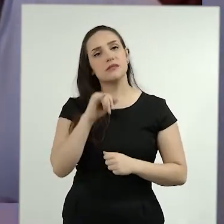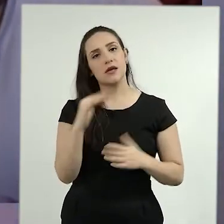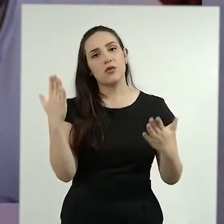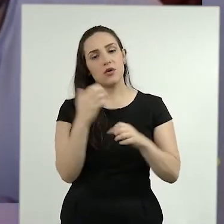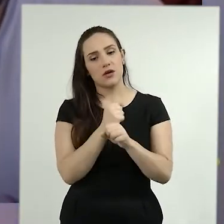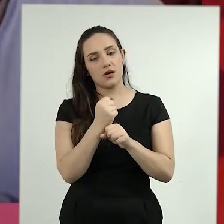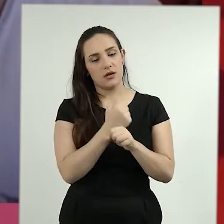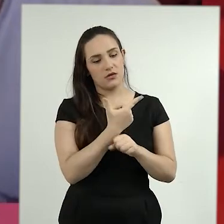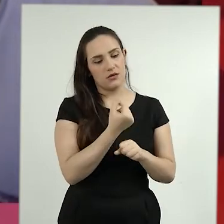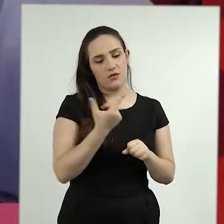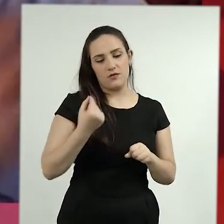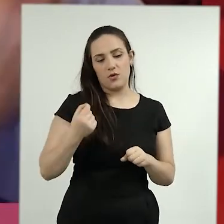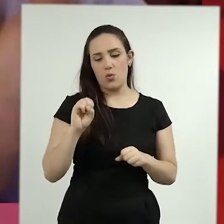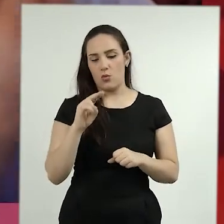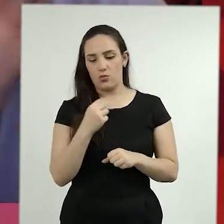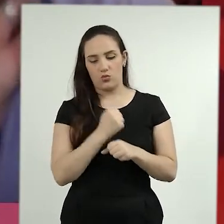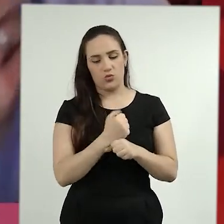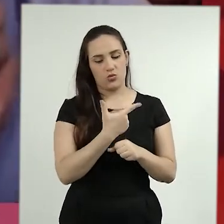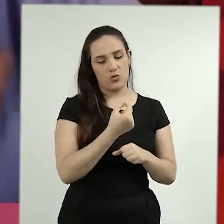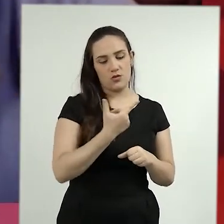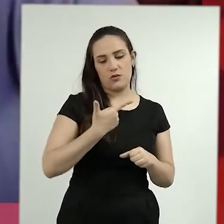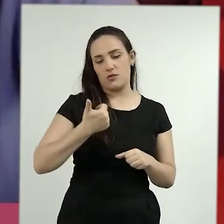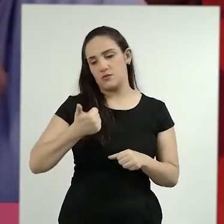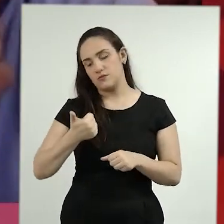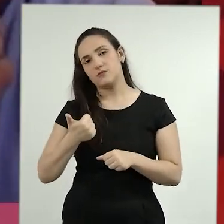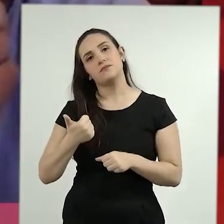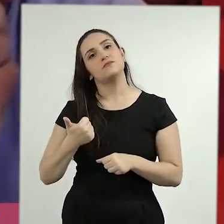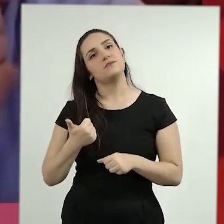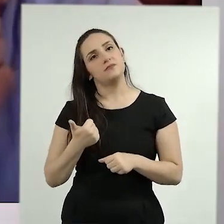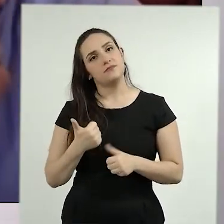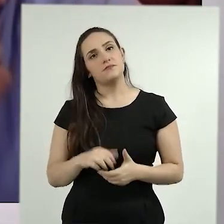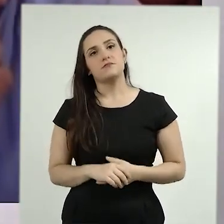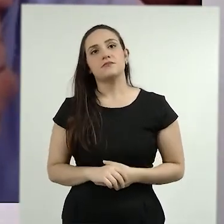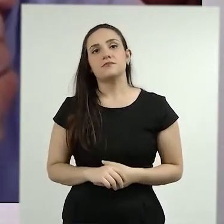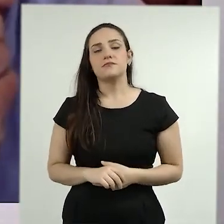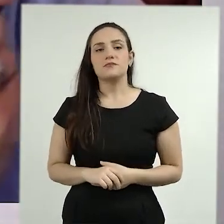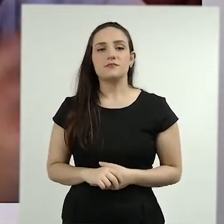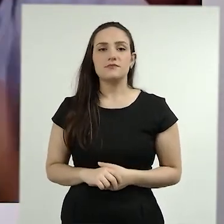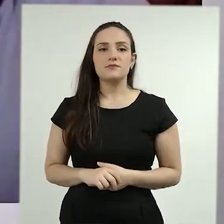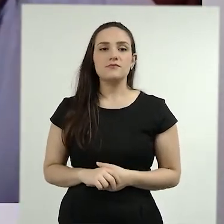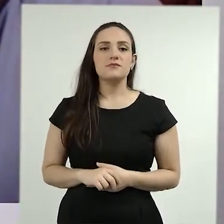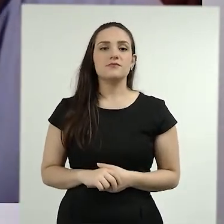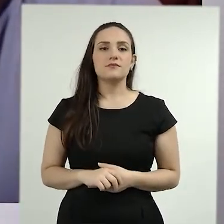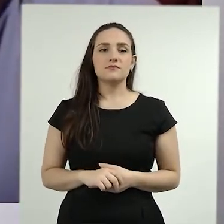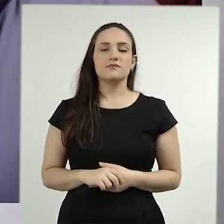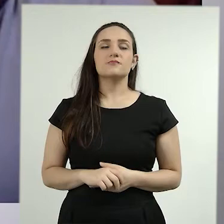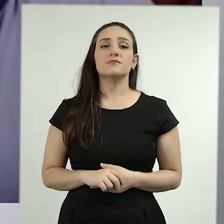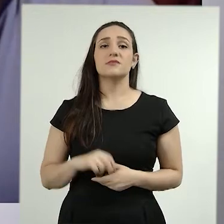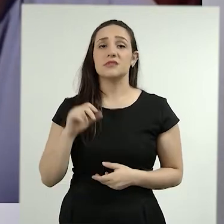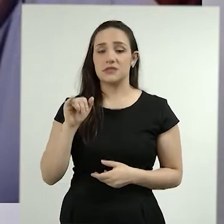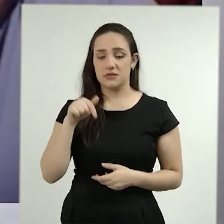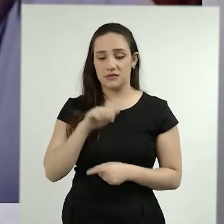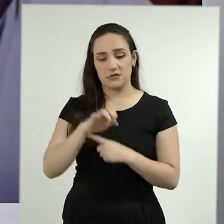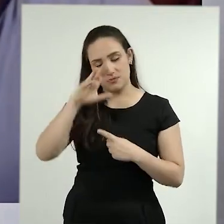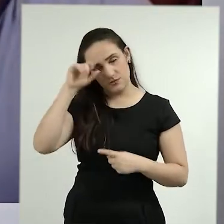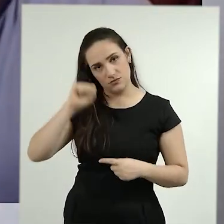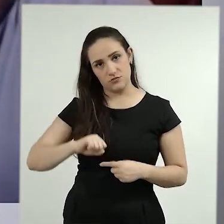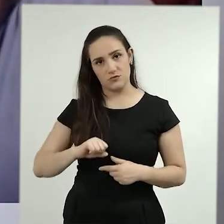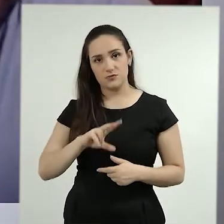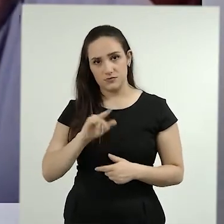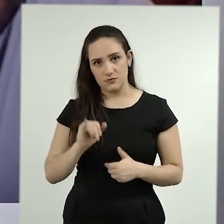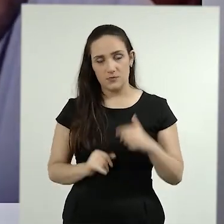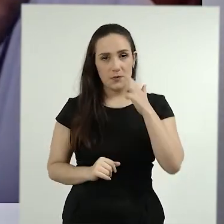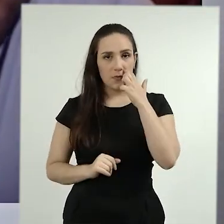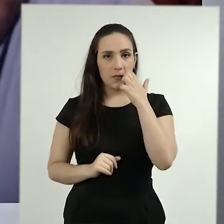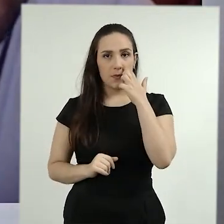agora, para 2020, 2021, tem planos positivos aí para a área de vocês e também para as nossas espécies aqui no